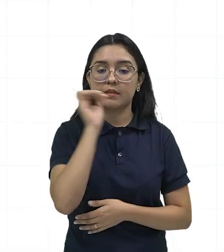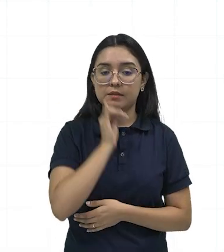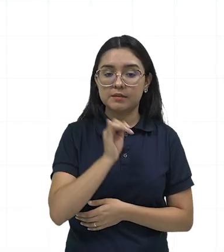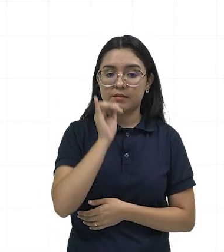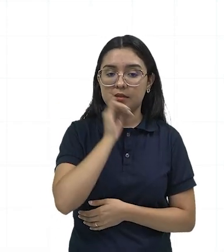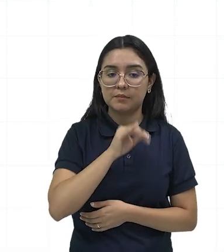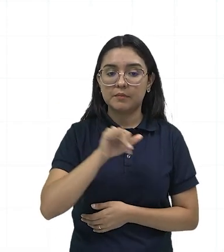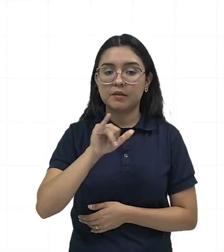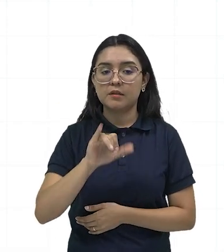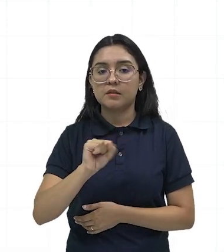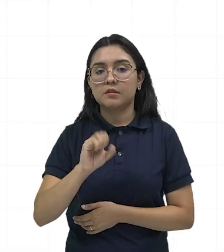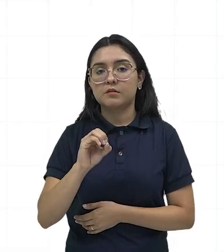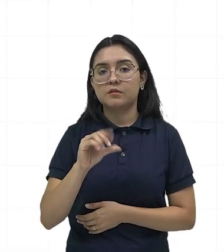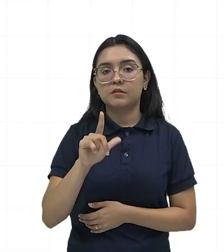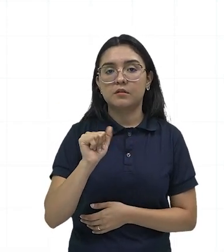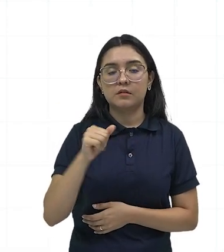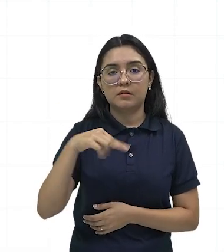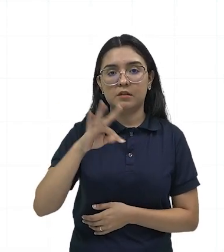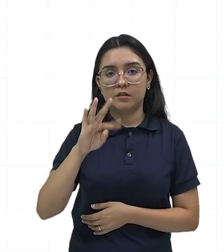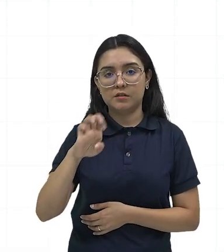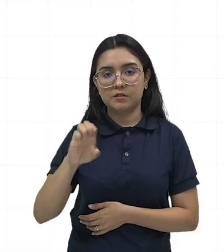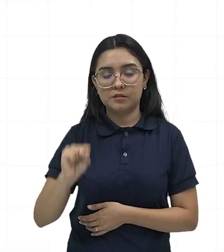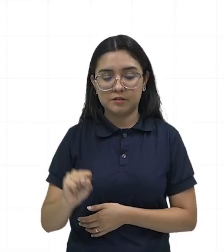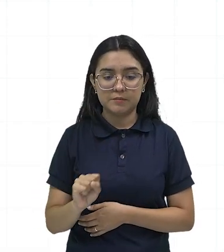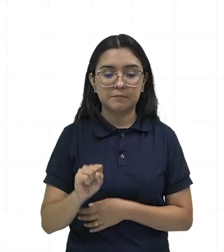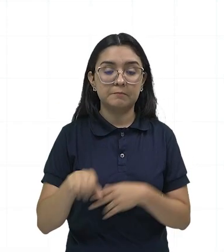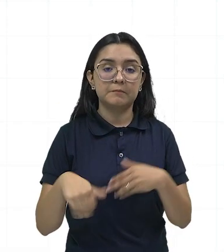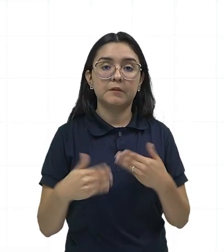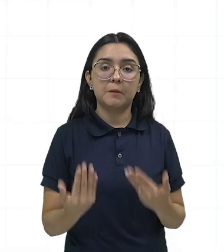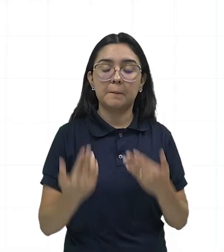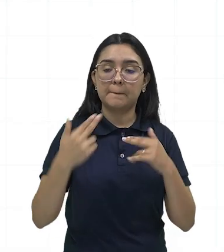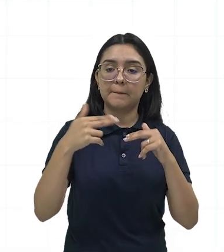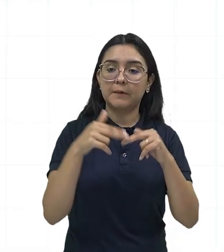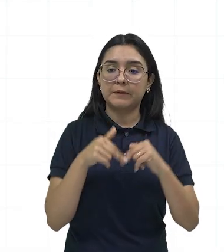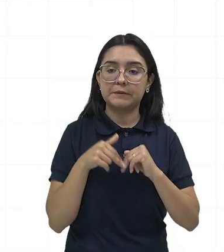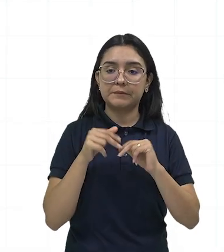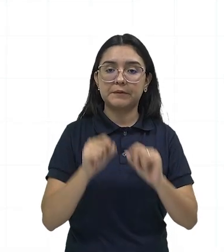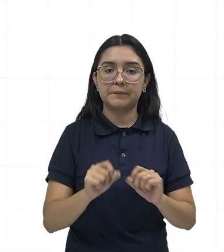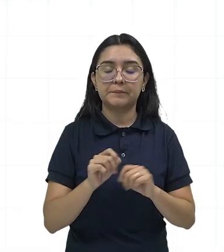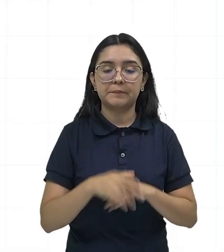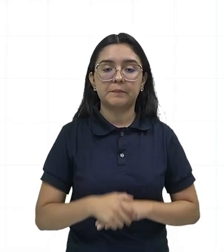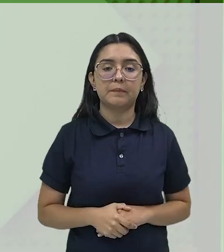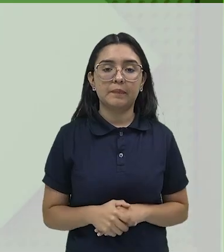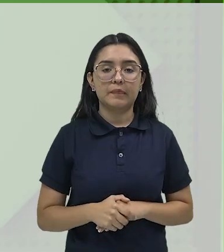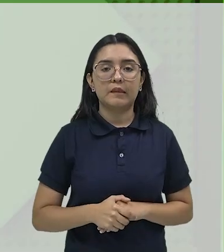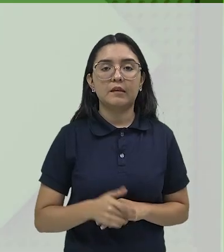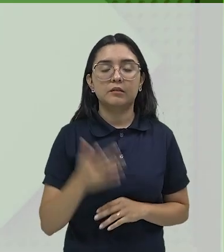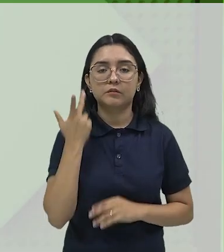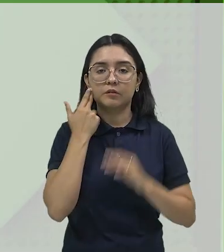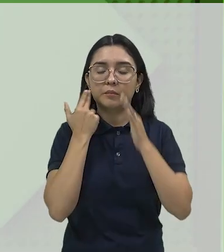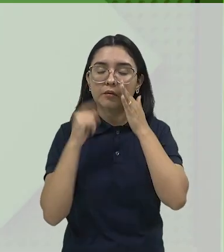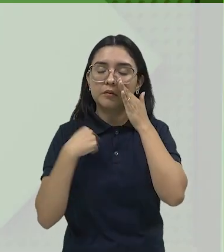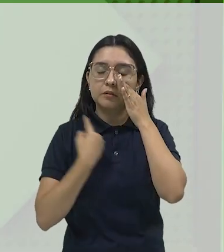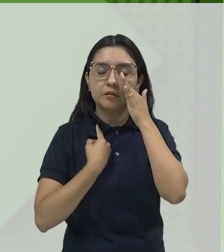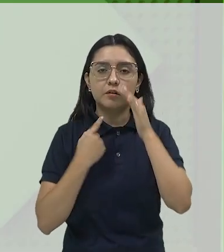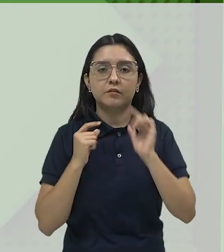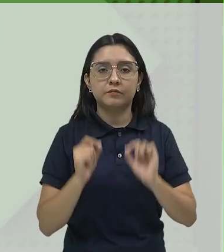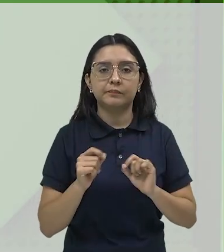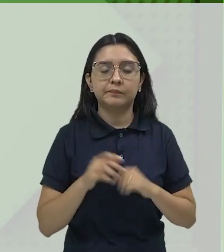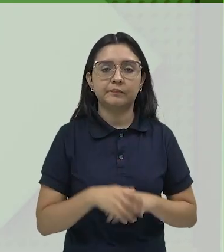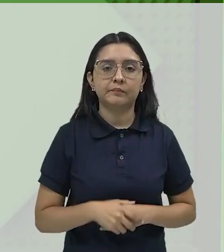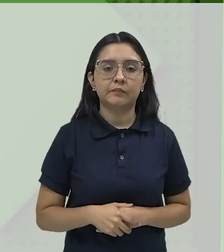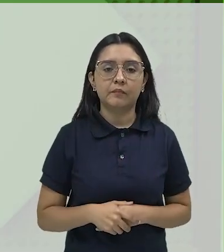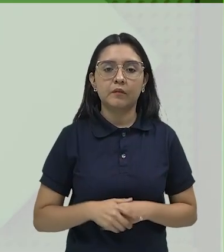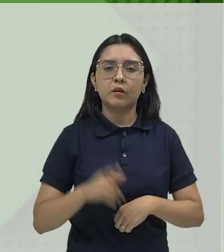exemplos de isolante, né? Então, é por isso, gente, que é comum a gente ouvir falar que